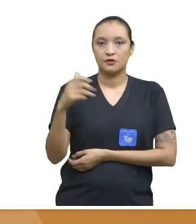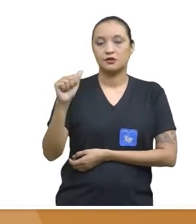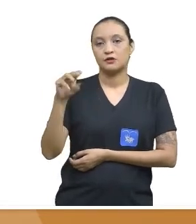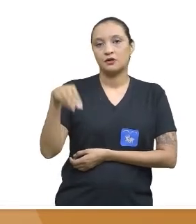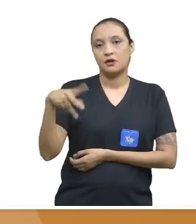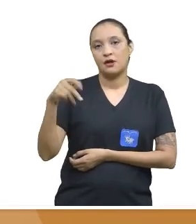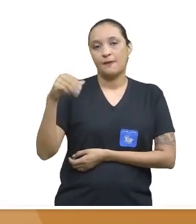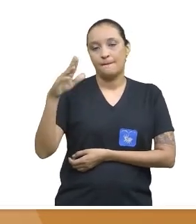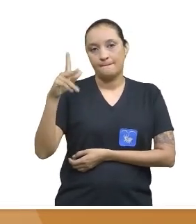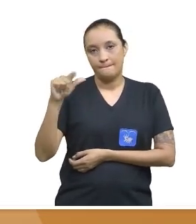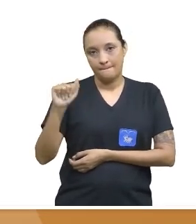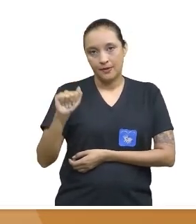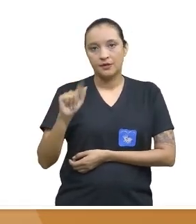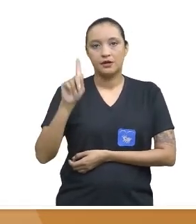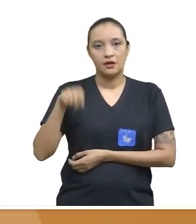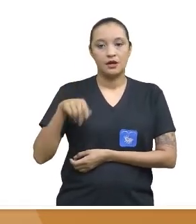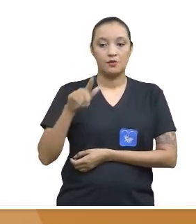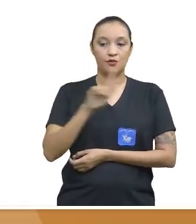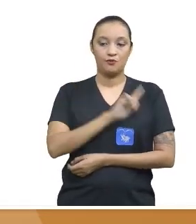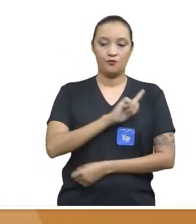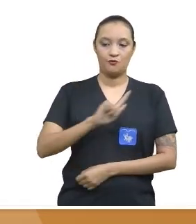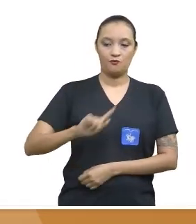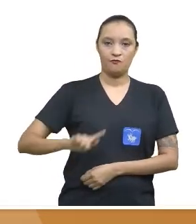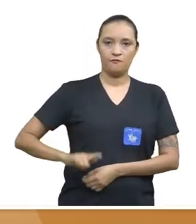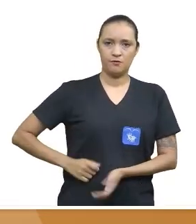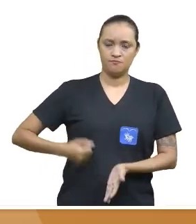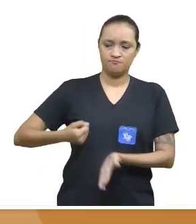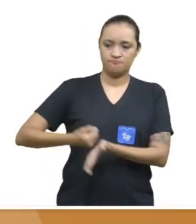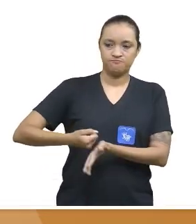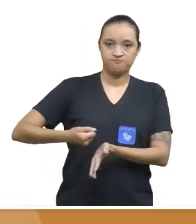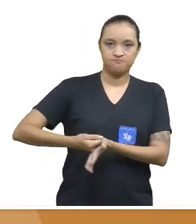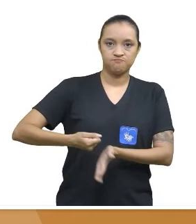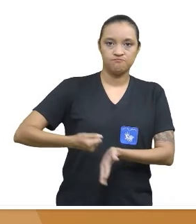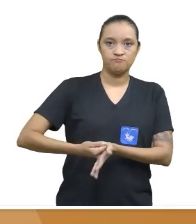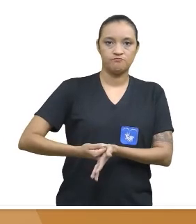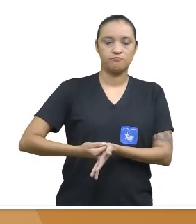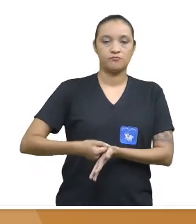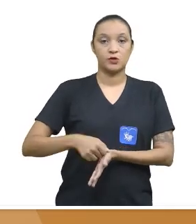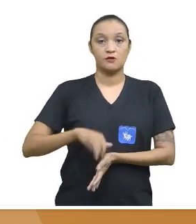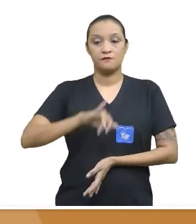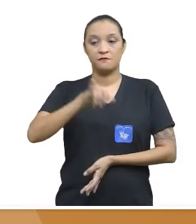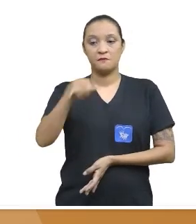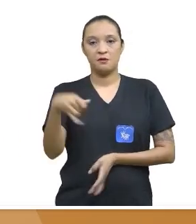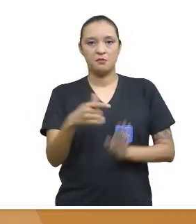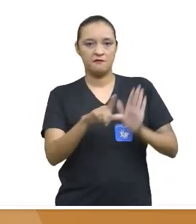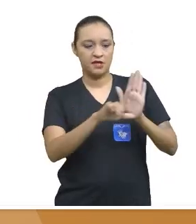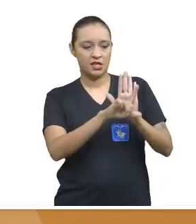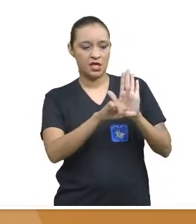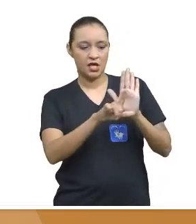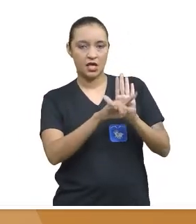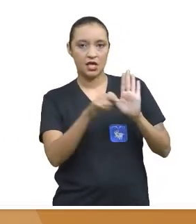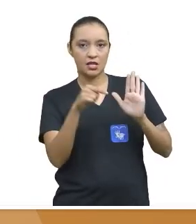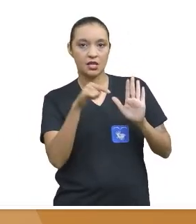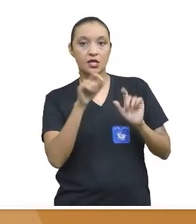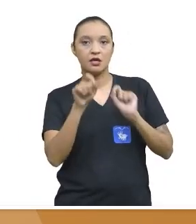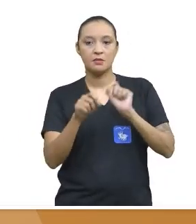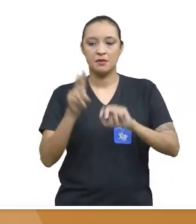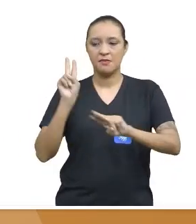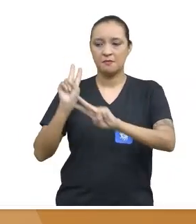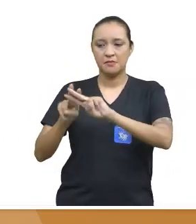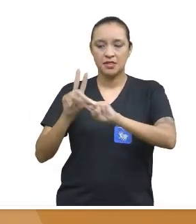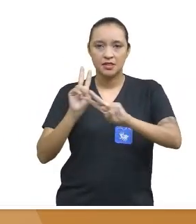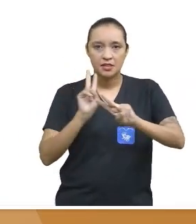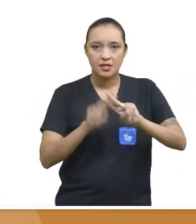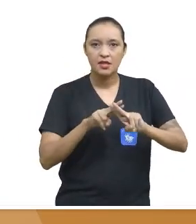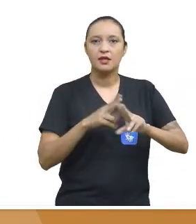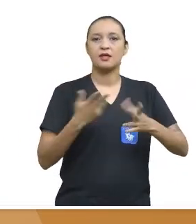governo mais endurecido que vai usar da legalidade para a perseguição, para as